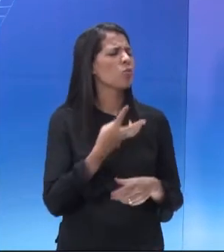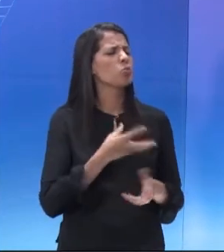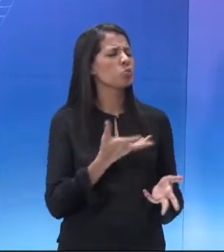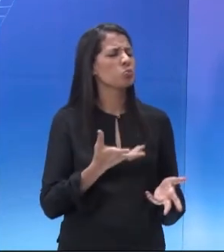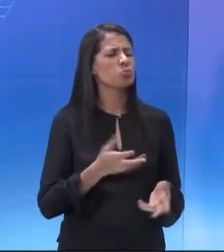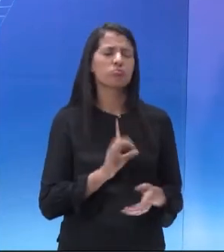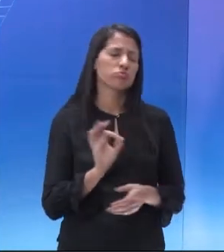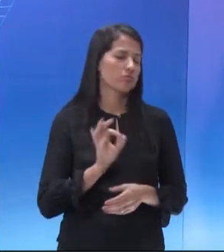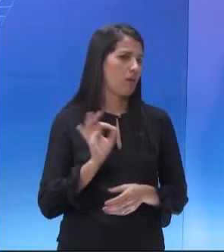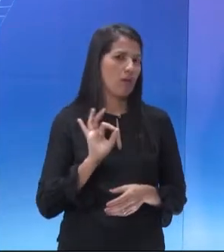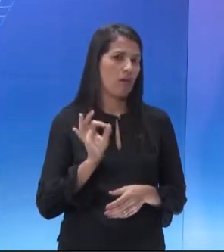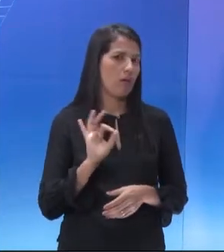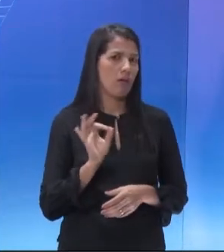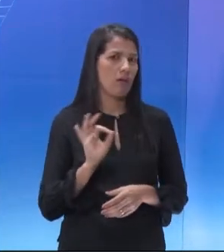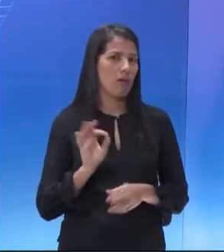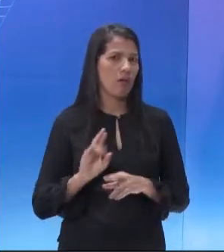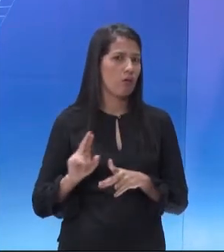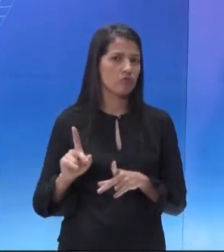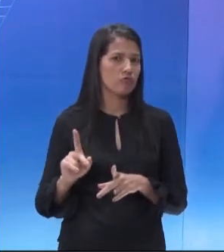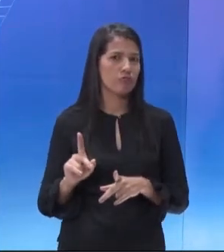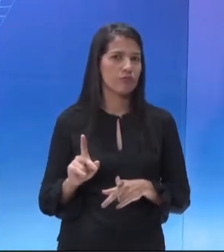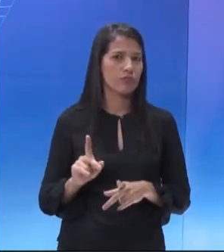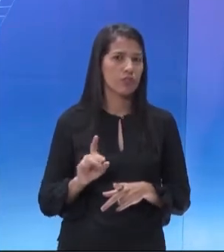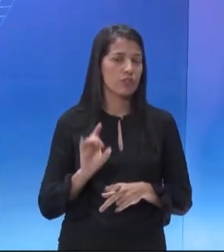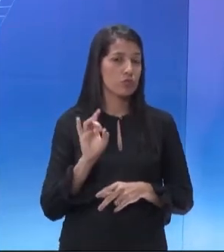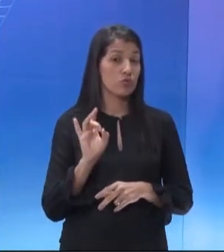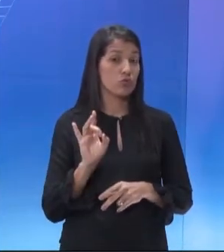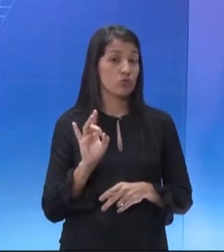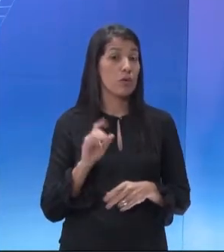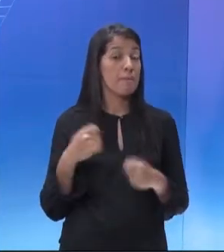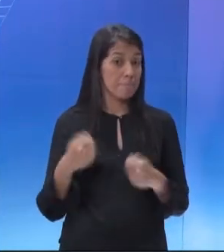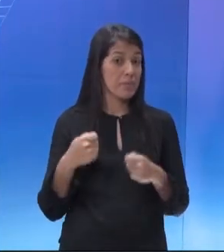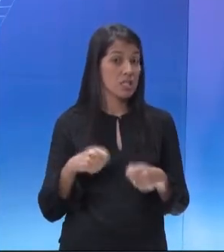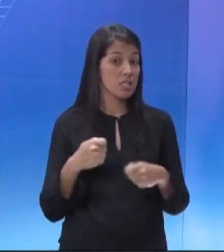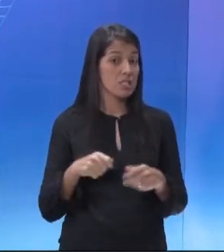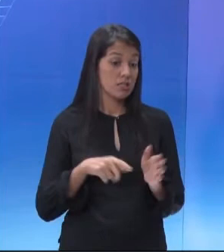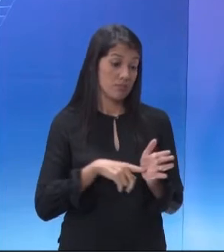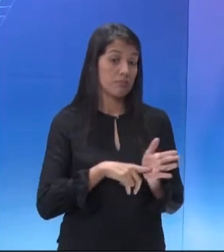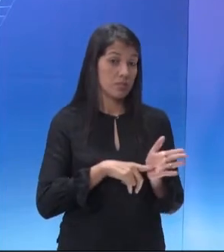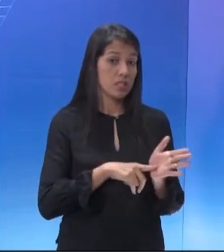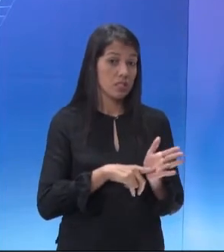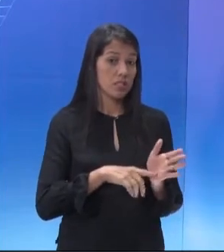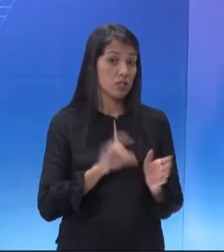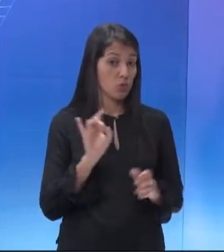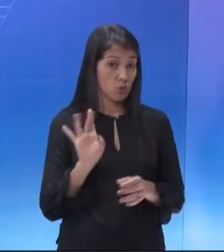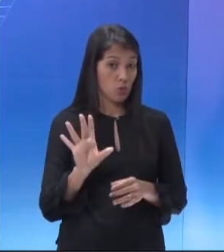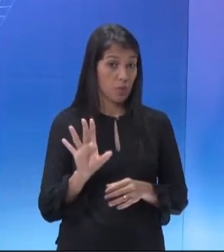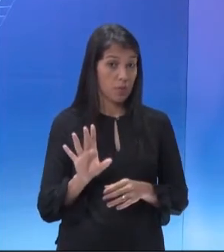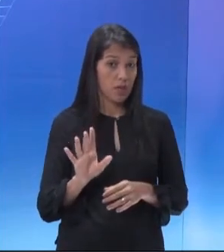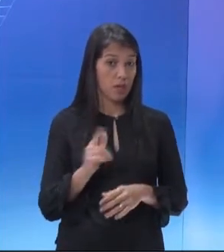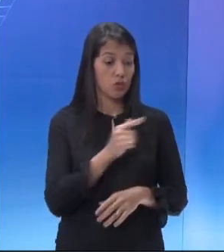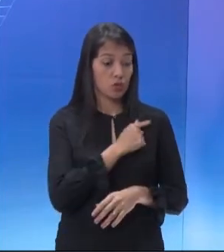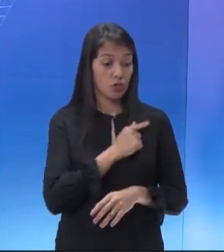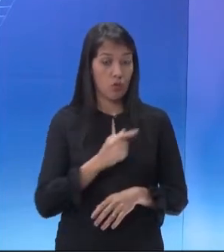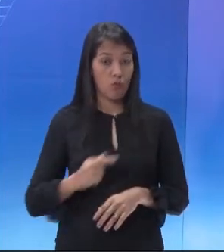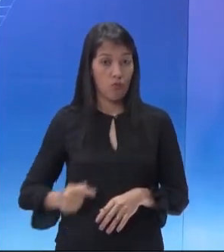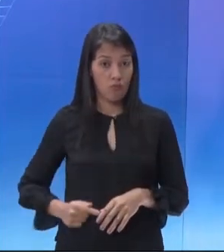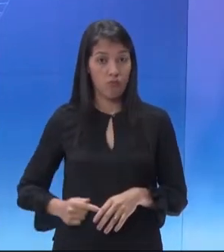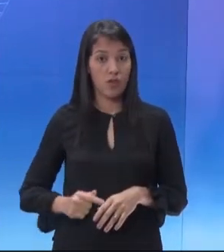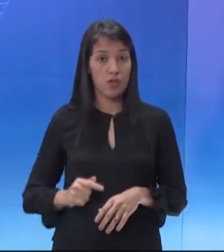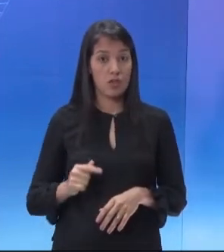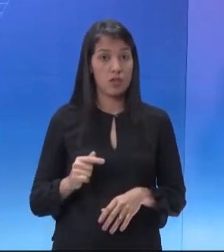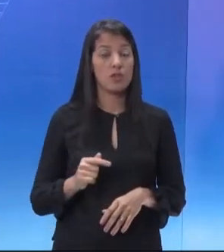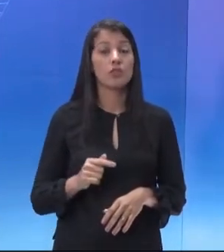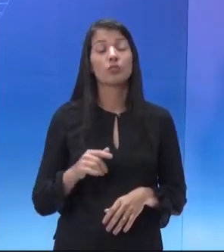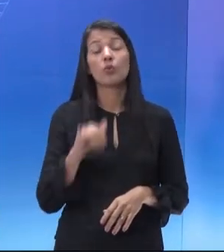que passa esse número. Quem pode passar números para que a gente possa usar num texto? Tá aí os exemplos, se liga aí. O